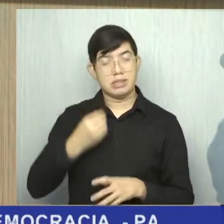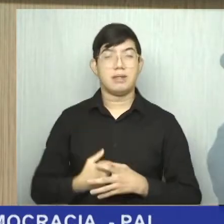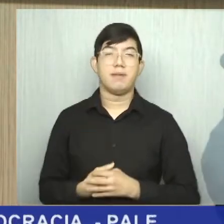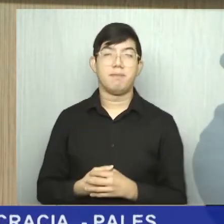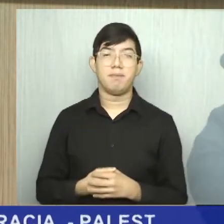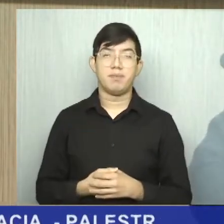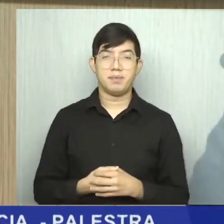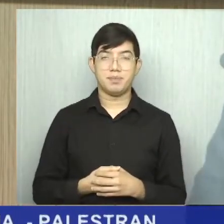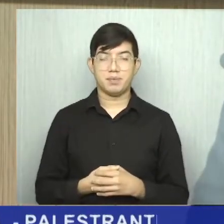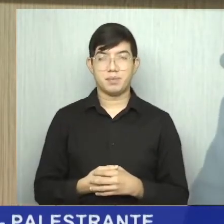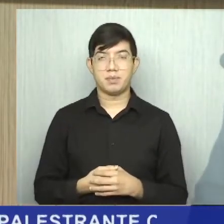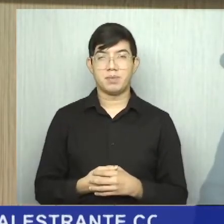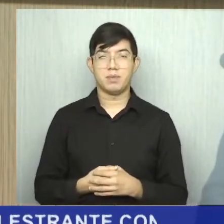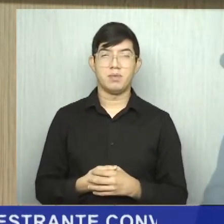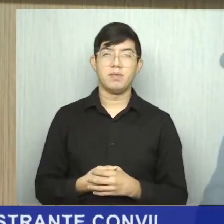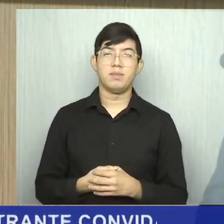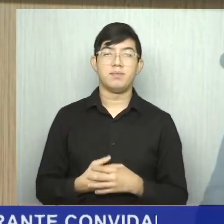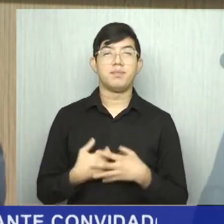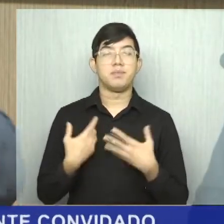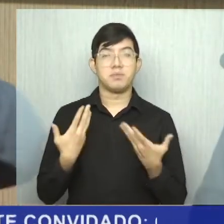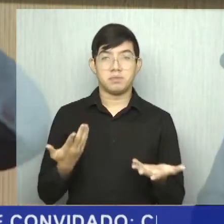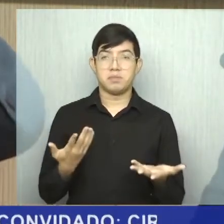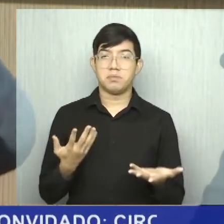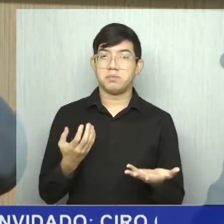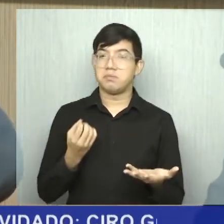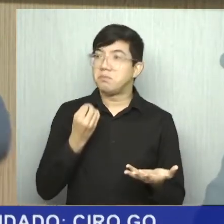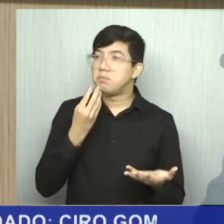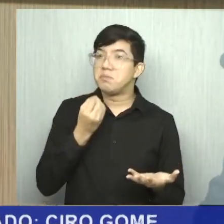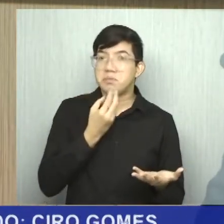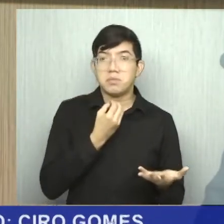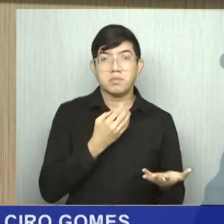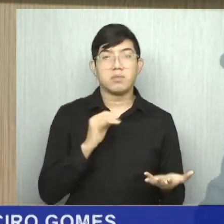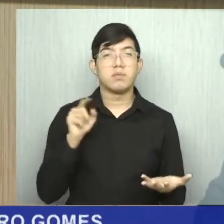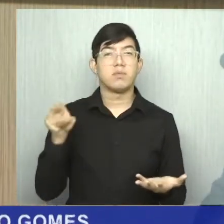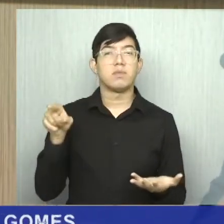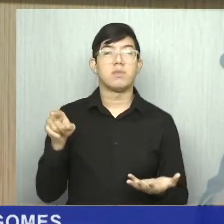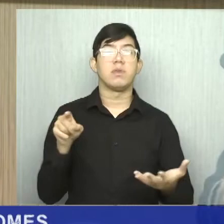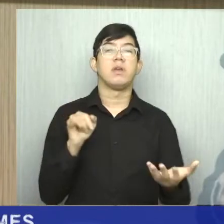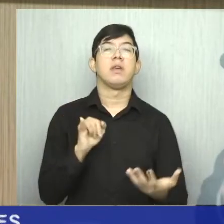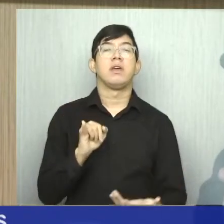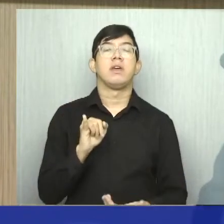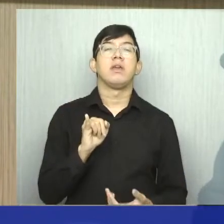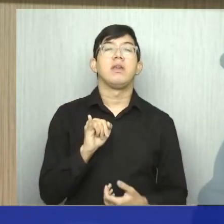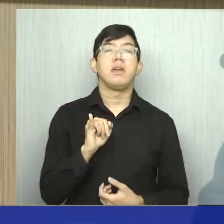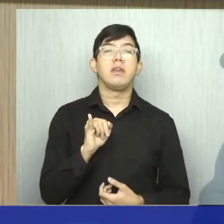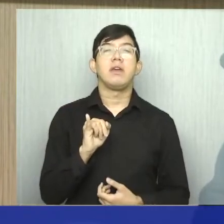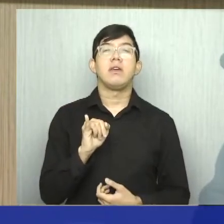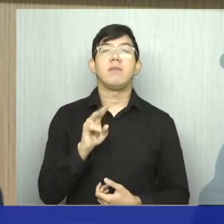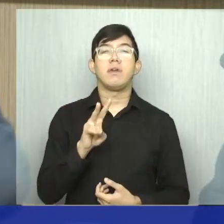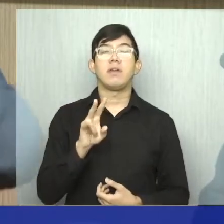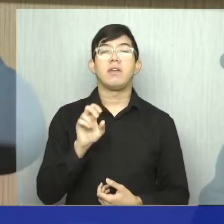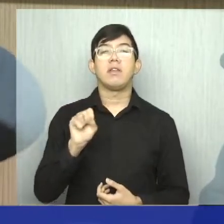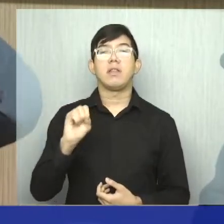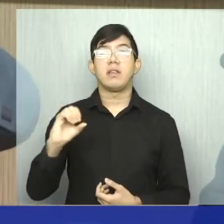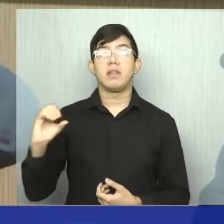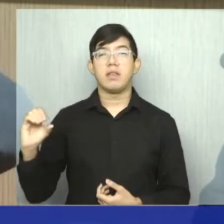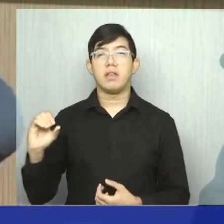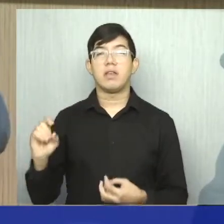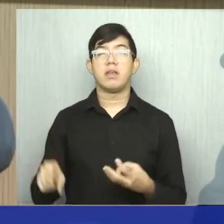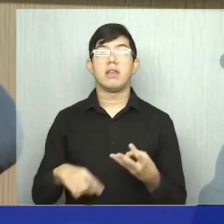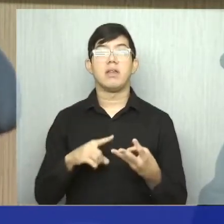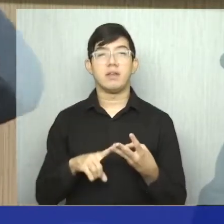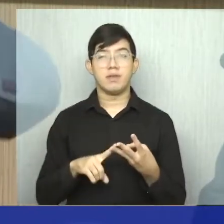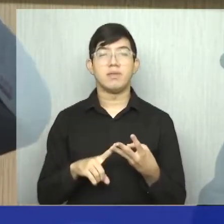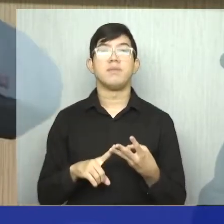tal, e funcionou, mas existia, por exemplo, o IVVC, Imposto sobre o Varejo de Combustível. Sabe, o ISS, uma fraude